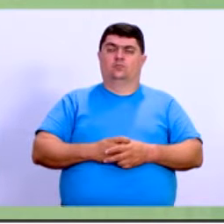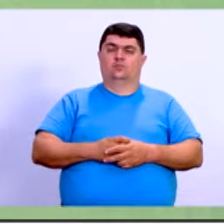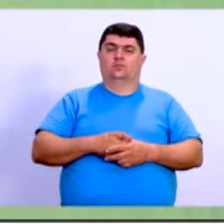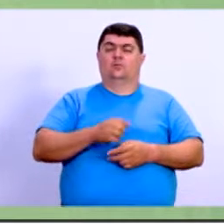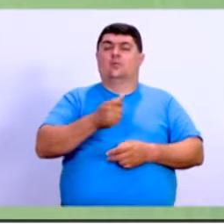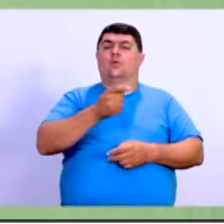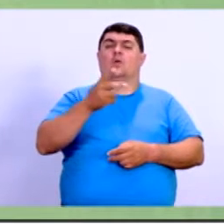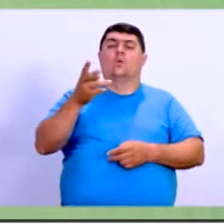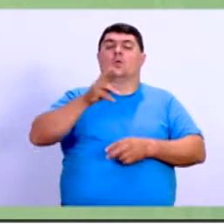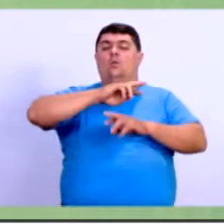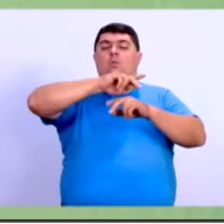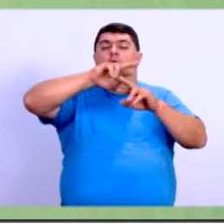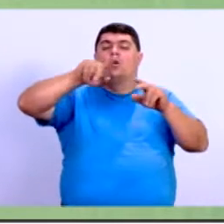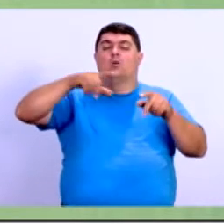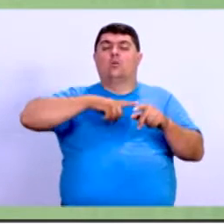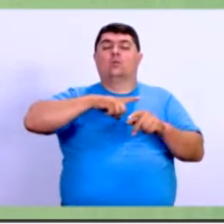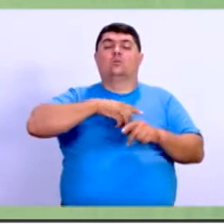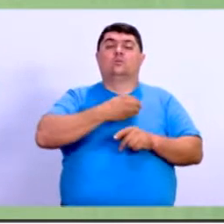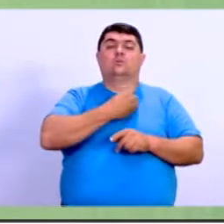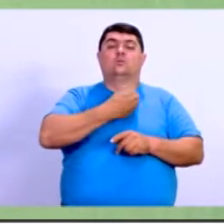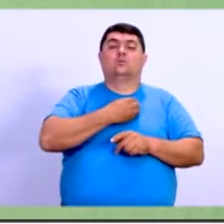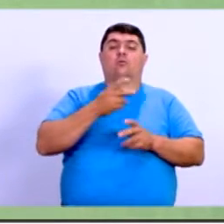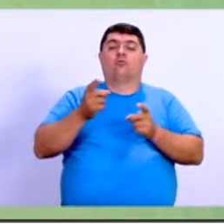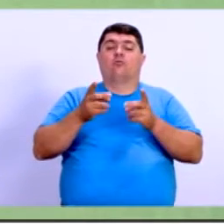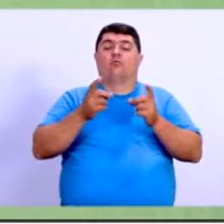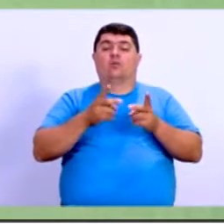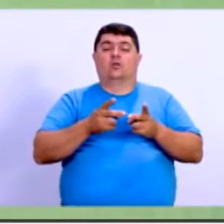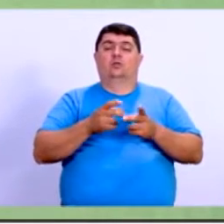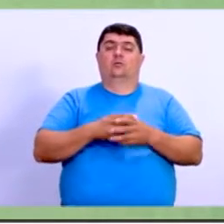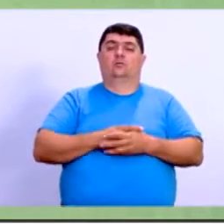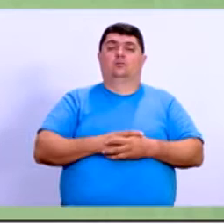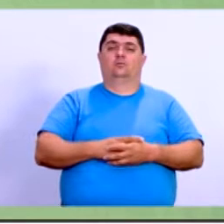Quantos produtos podem haver em uma venda?